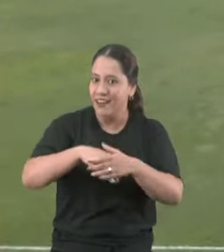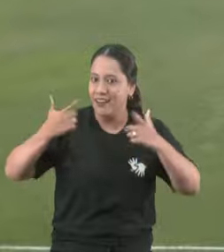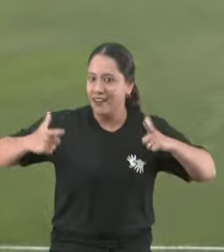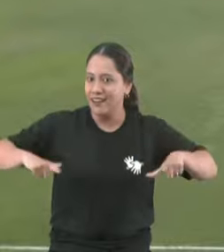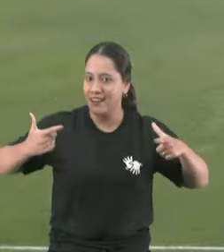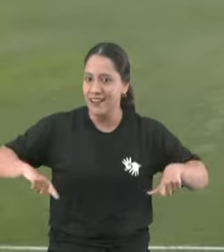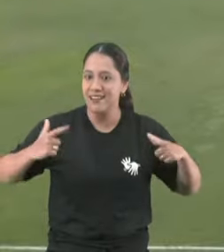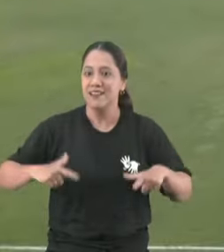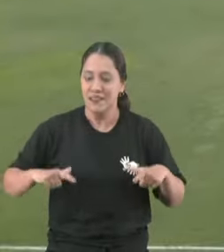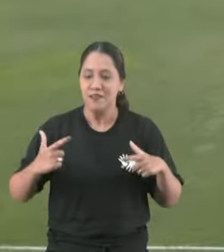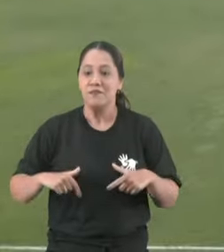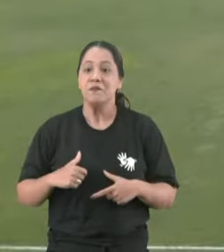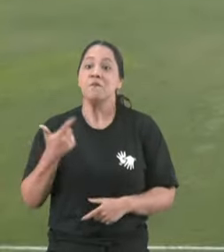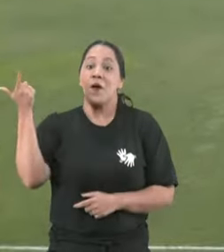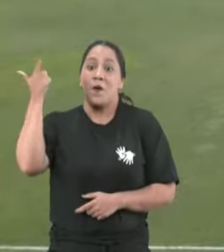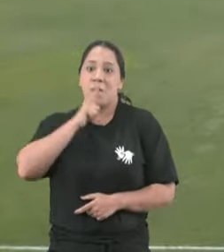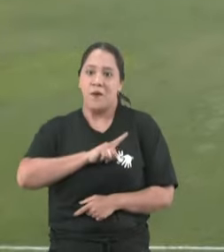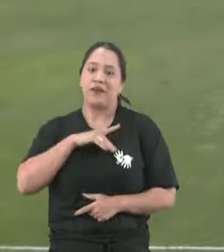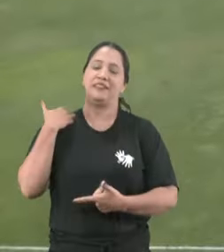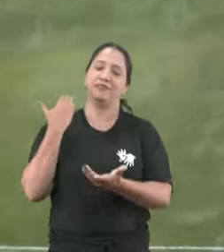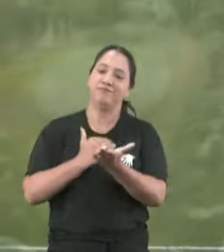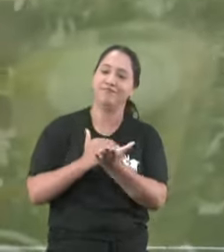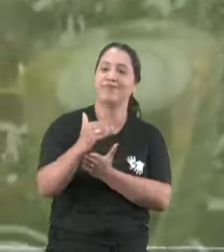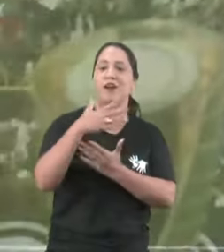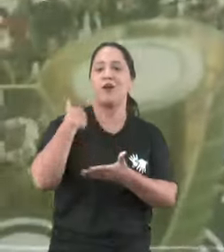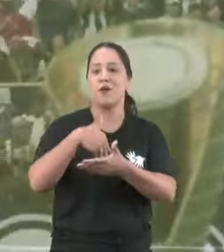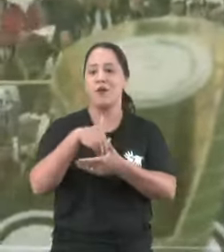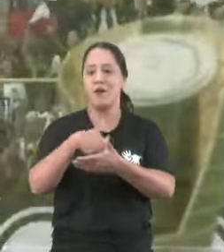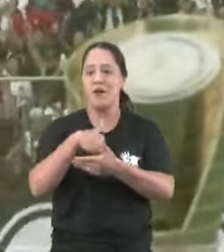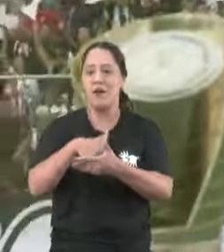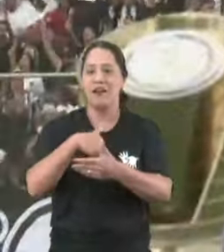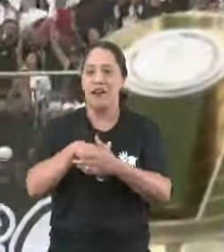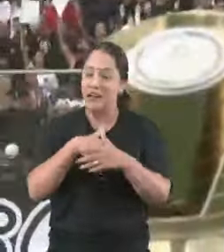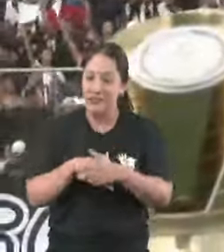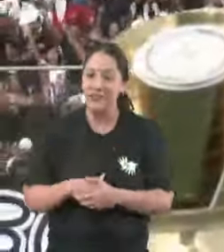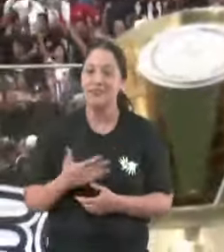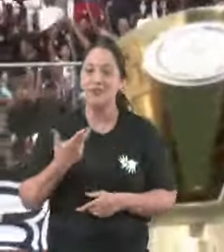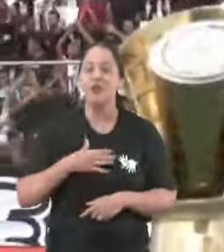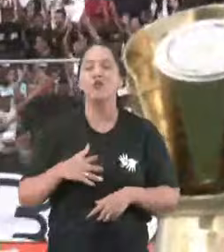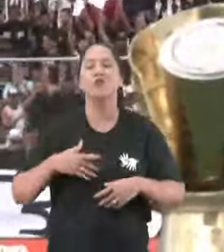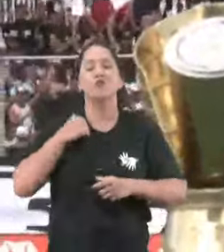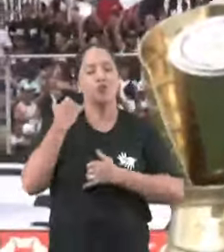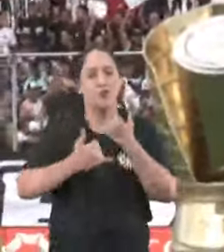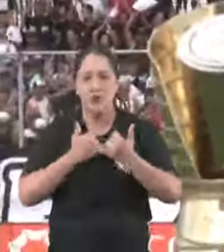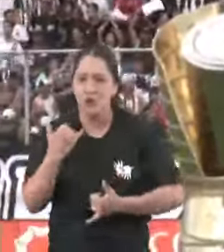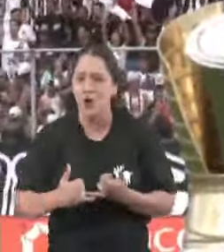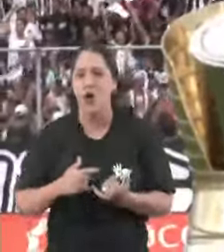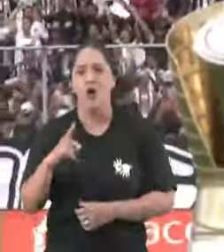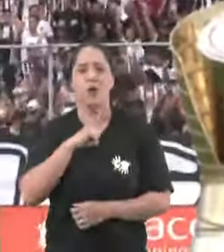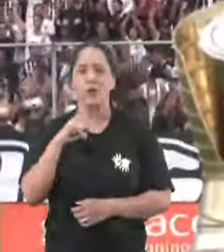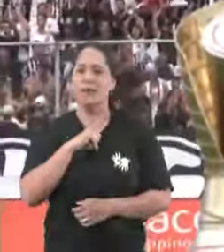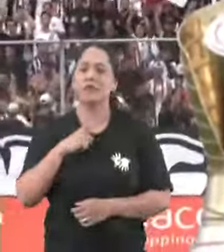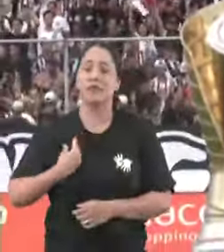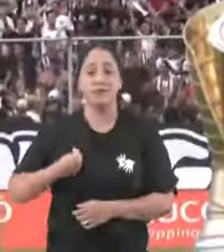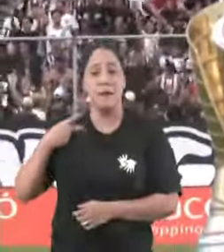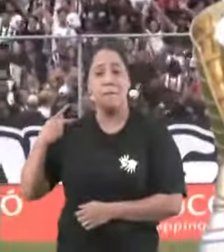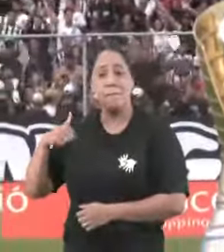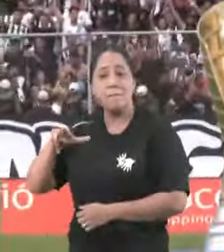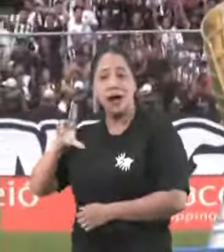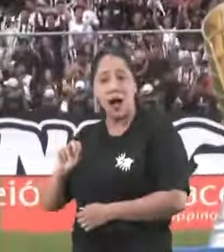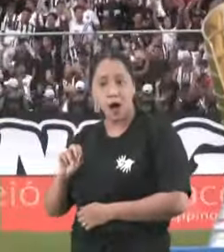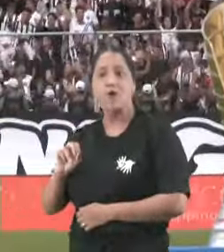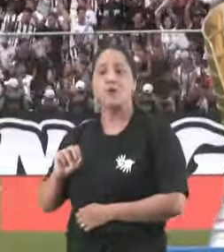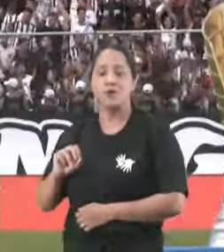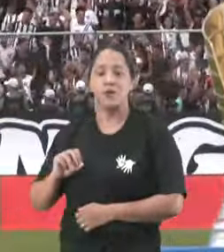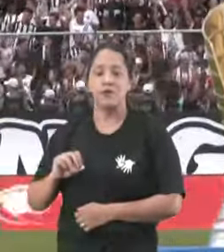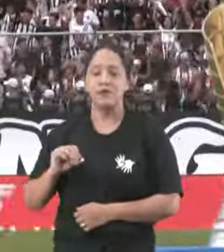para, enfim, fazer a bola rolar nesse grande duelo, jogo tradicionalíssimo que tem como trouxe Paulo,